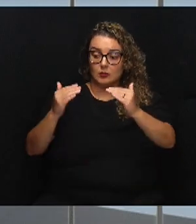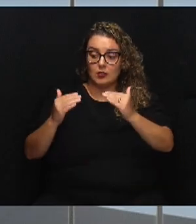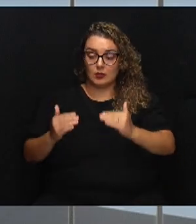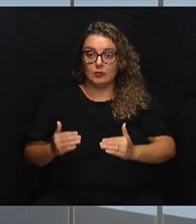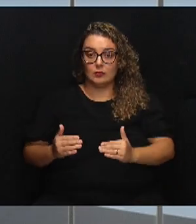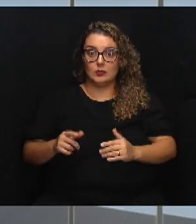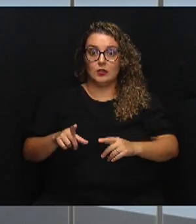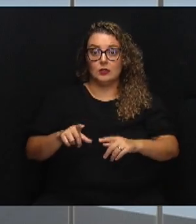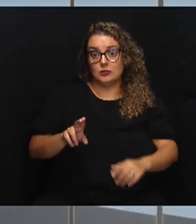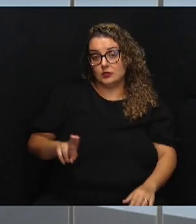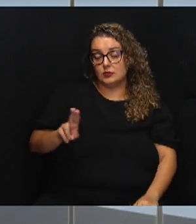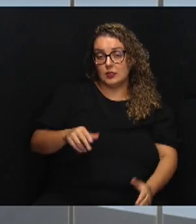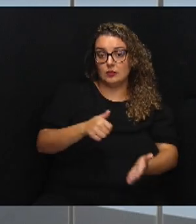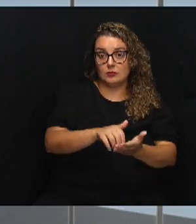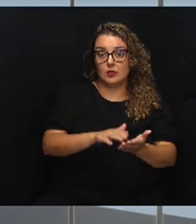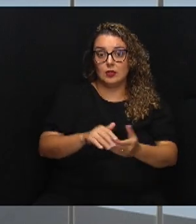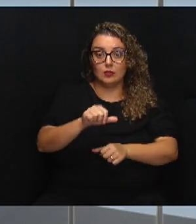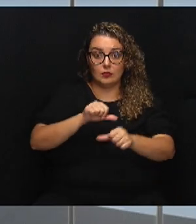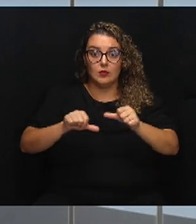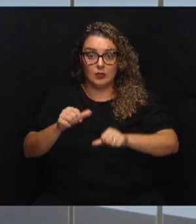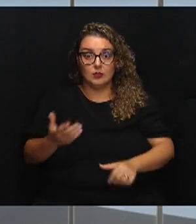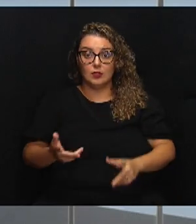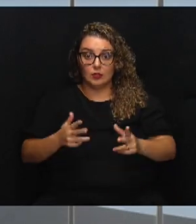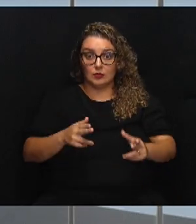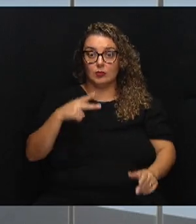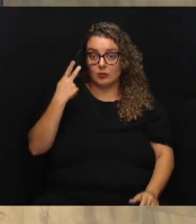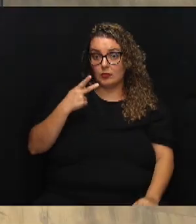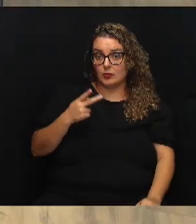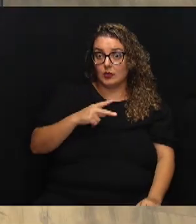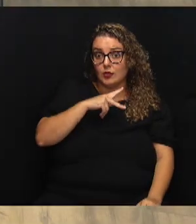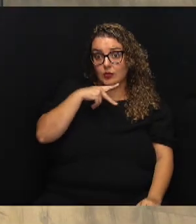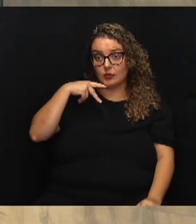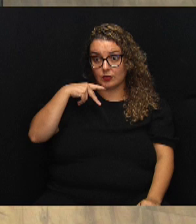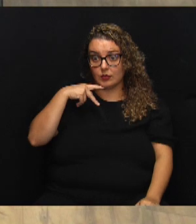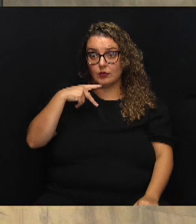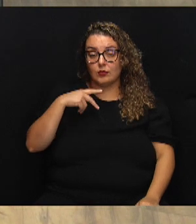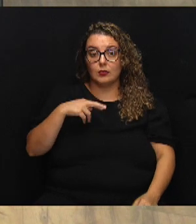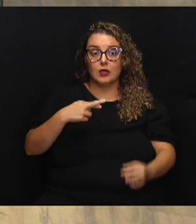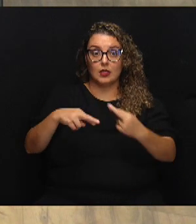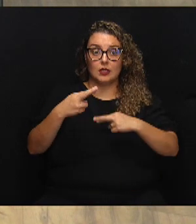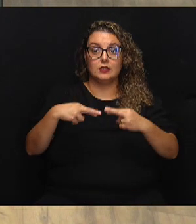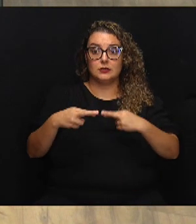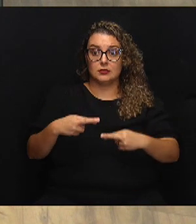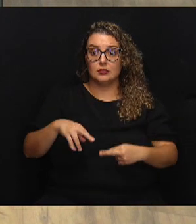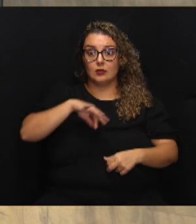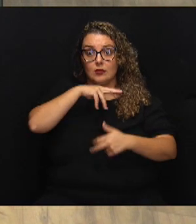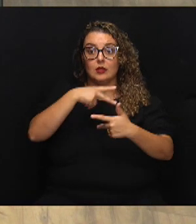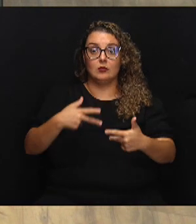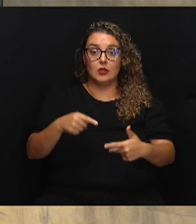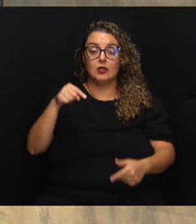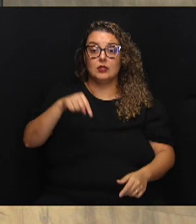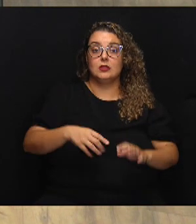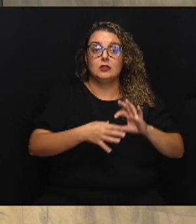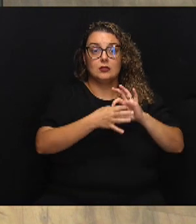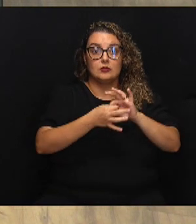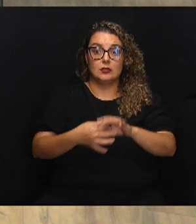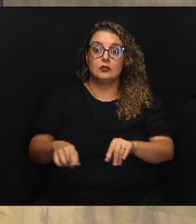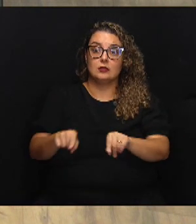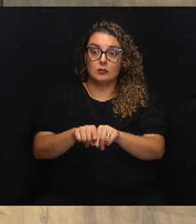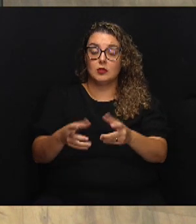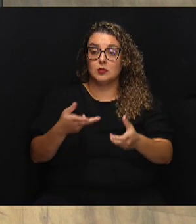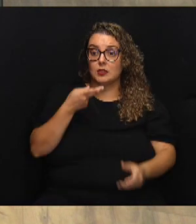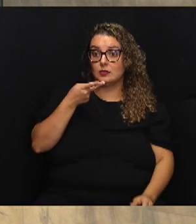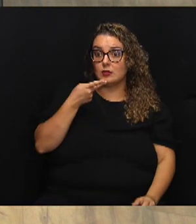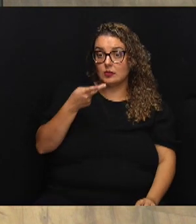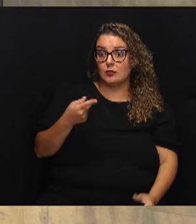aplicada a multa e revertida, como o vereador Pemílio falou, para a causa animal. E nesse contexto eu também gostaria de dizer o